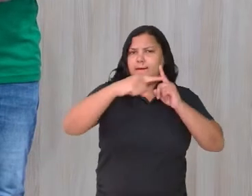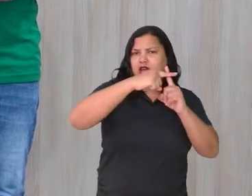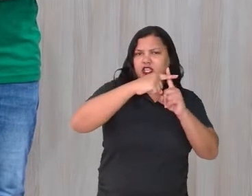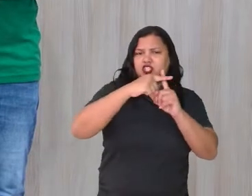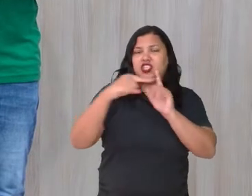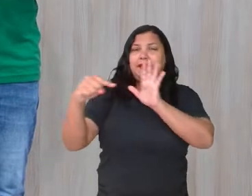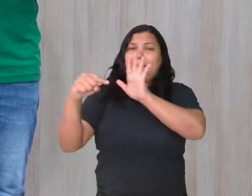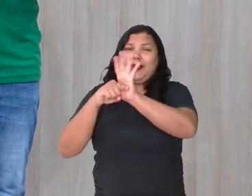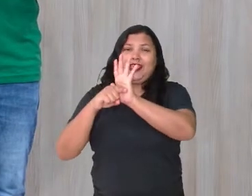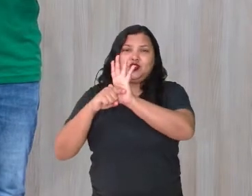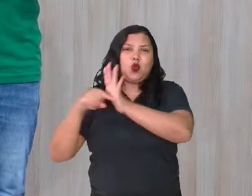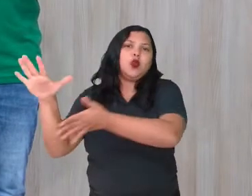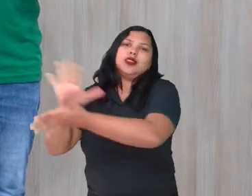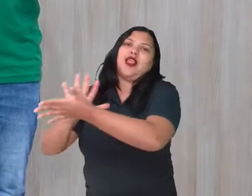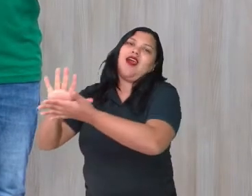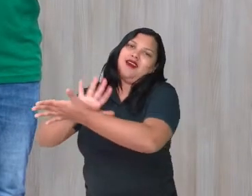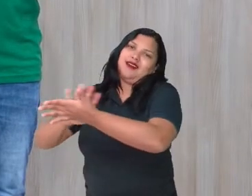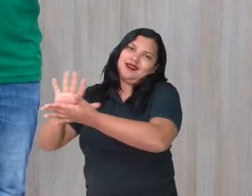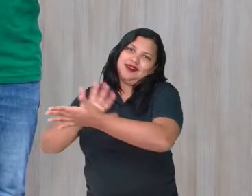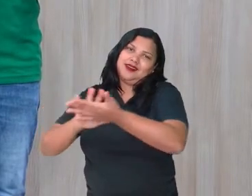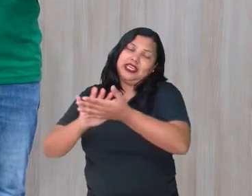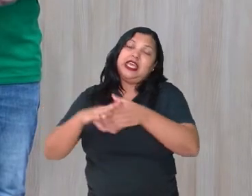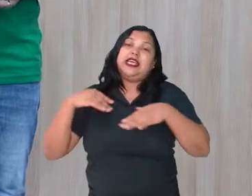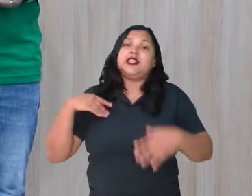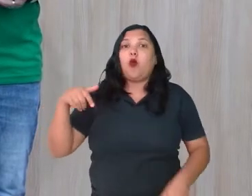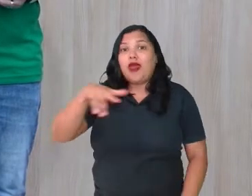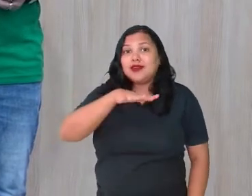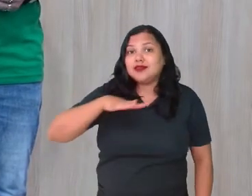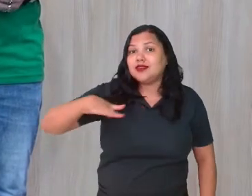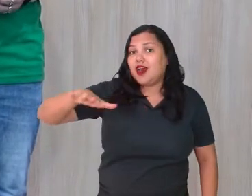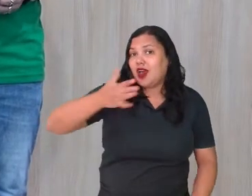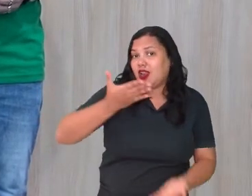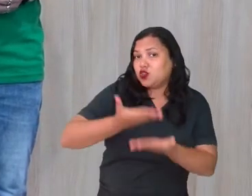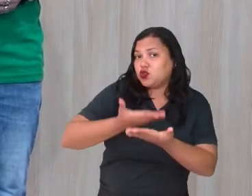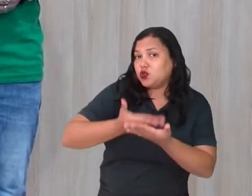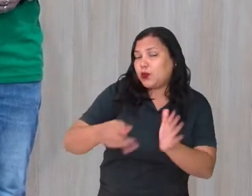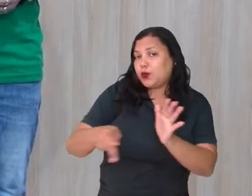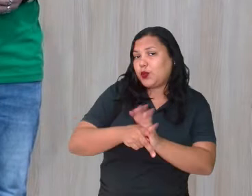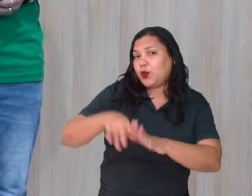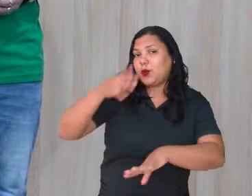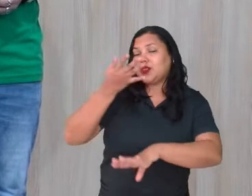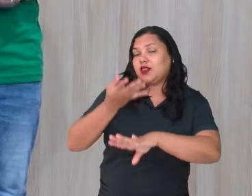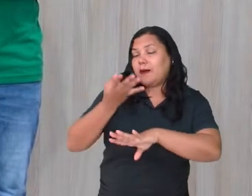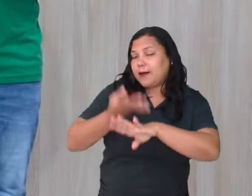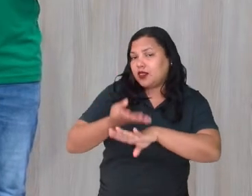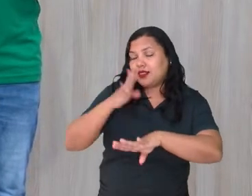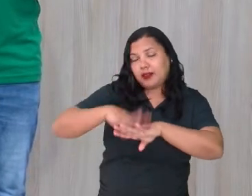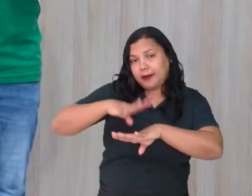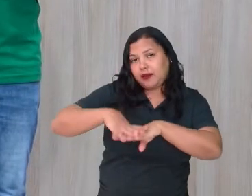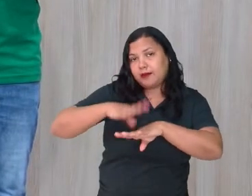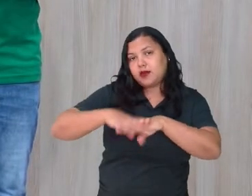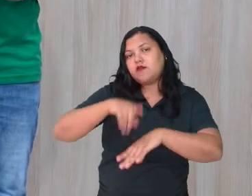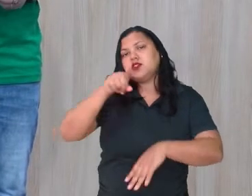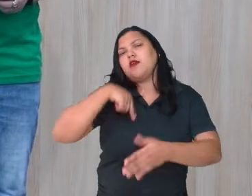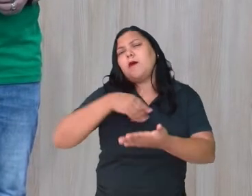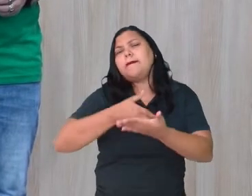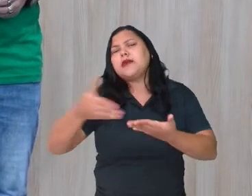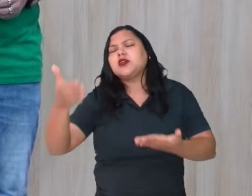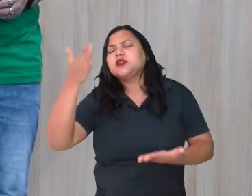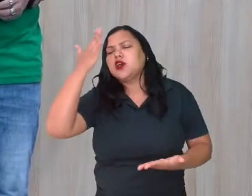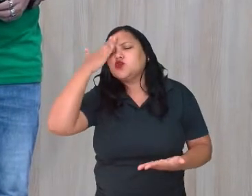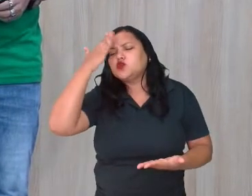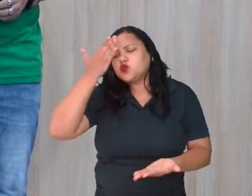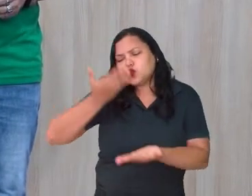do tempo, isso é uma área do estudo da matemática onde você vai começar a se debruçar para situações onde você